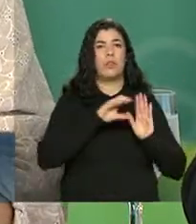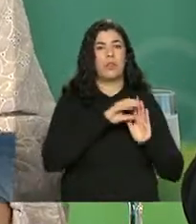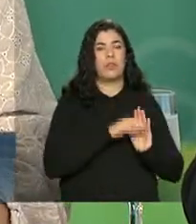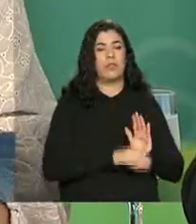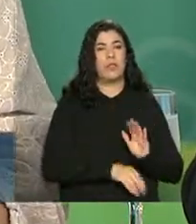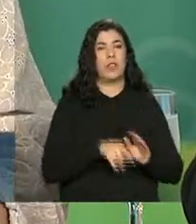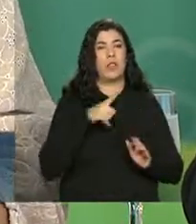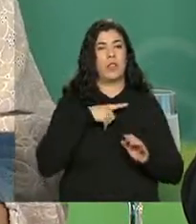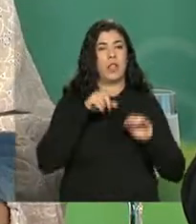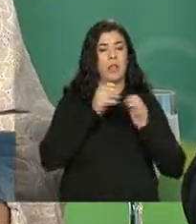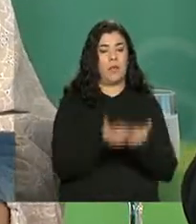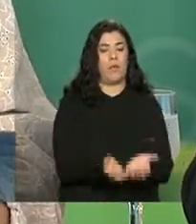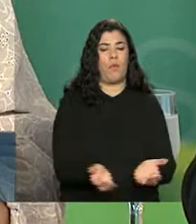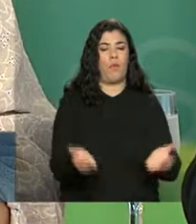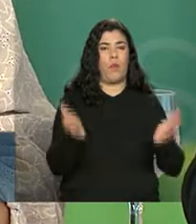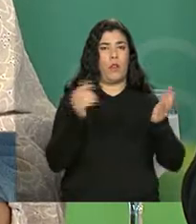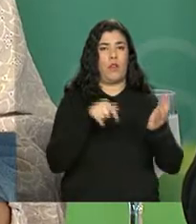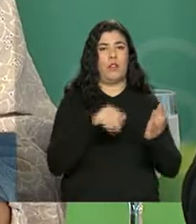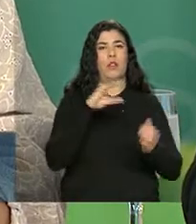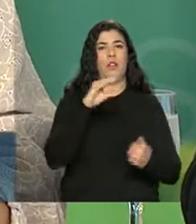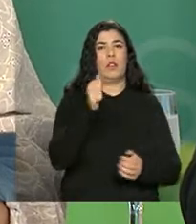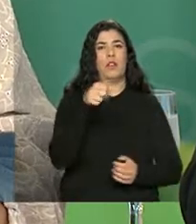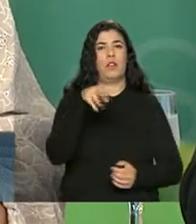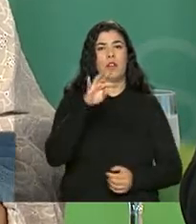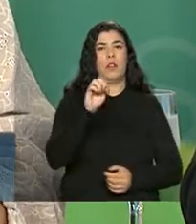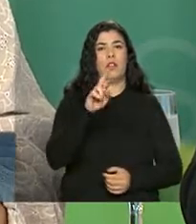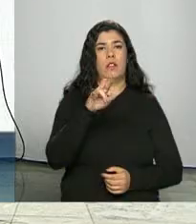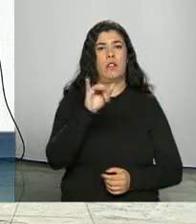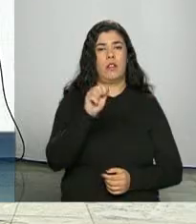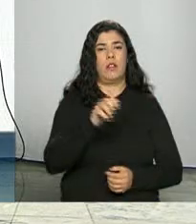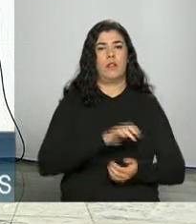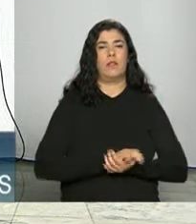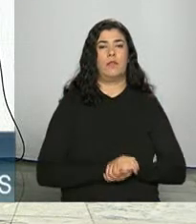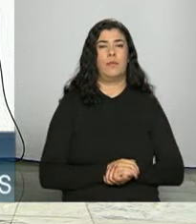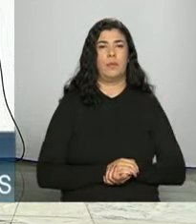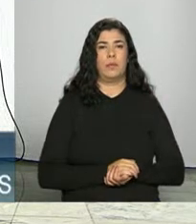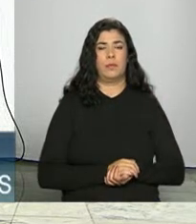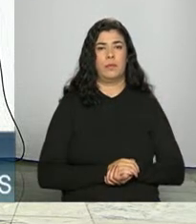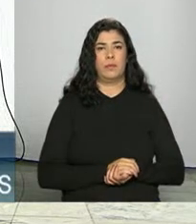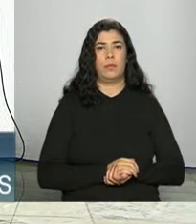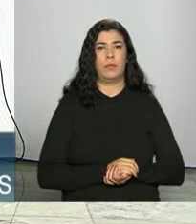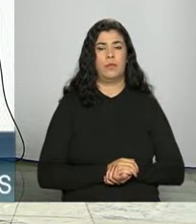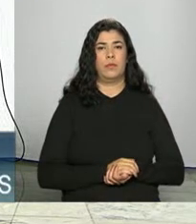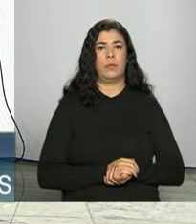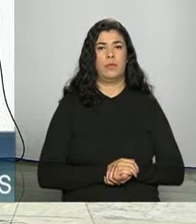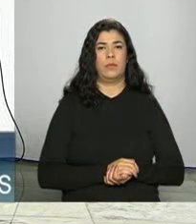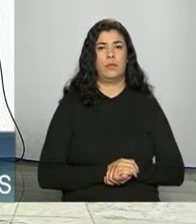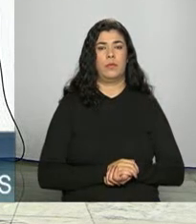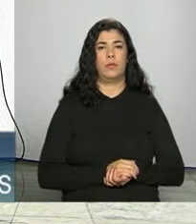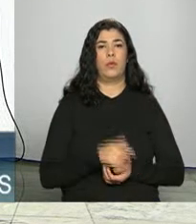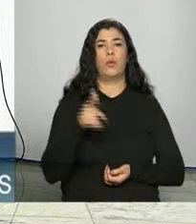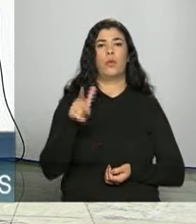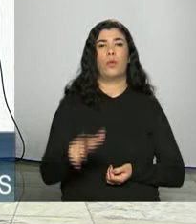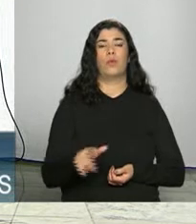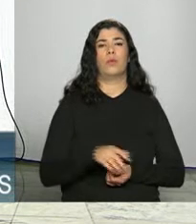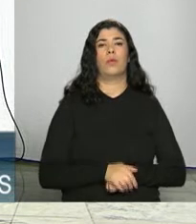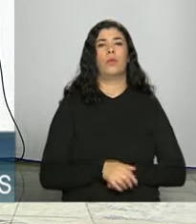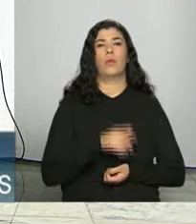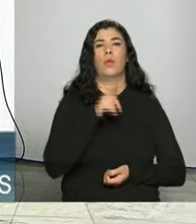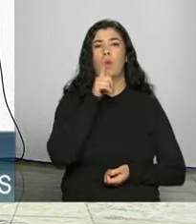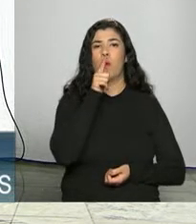alocação no sistema Cantareira se Ah tá bom vou Paraíba do Sul